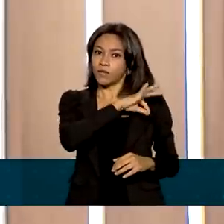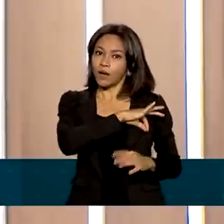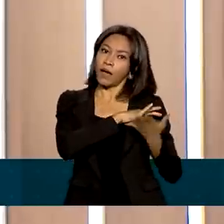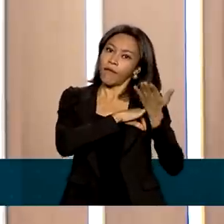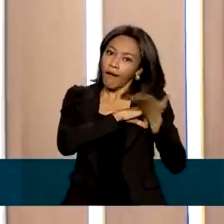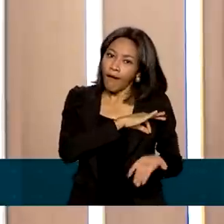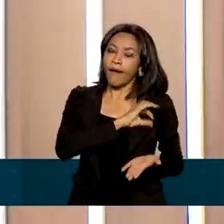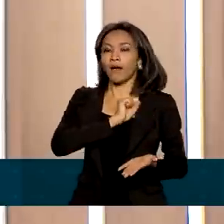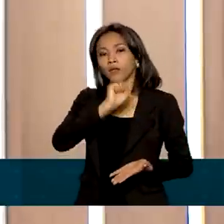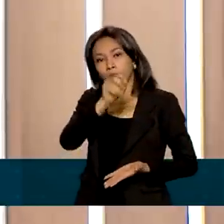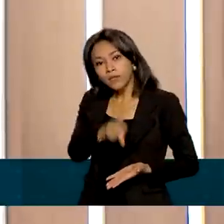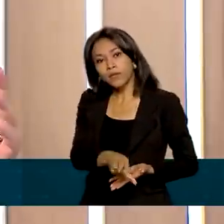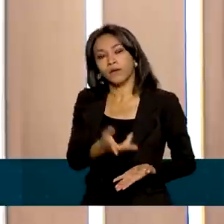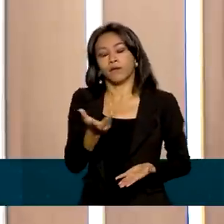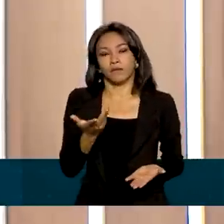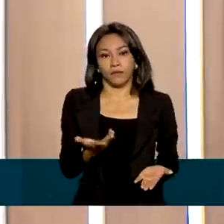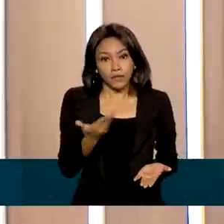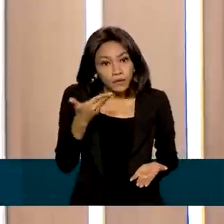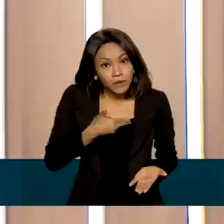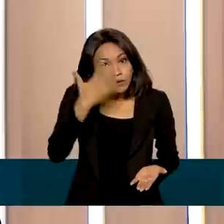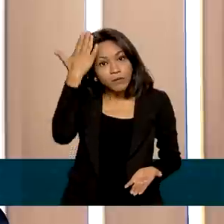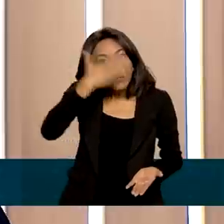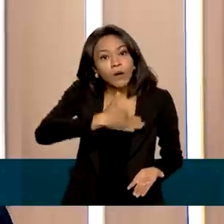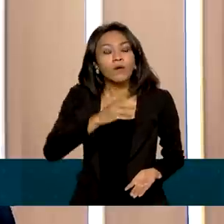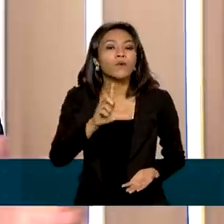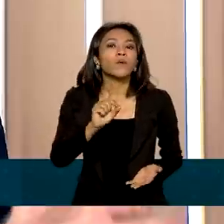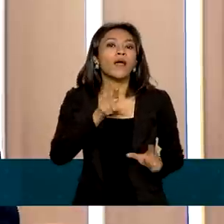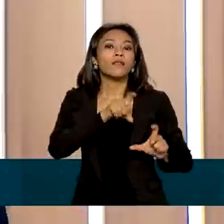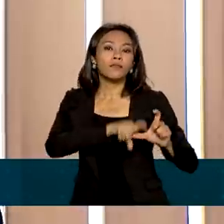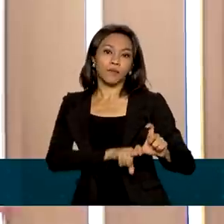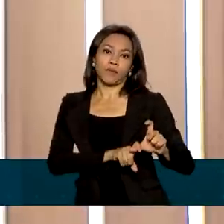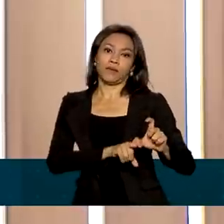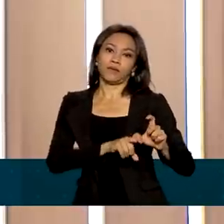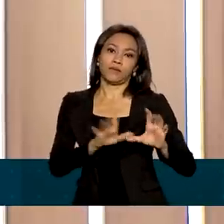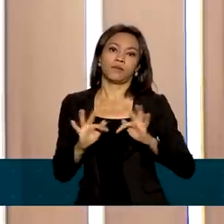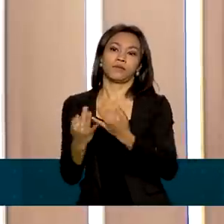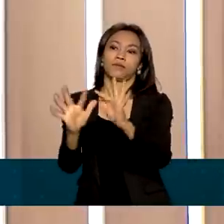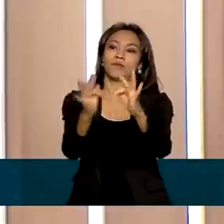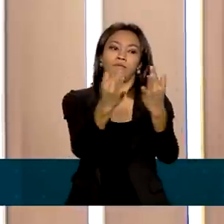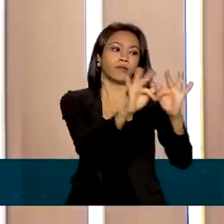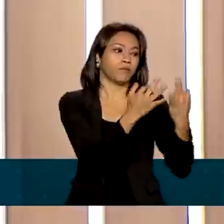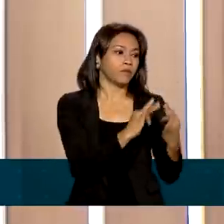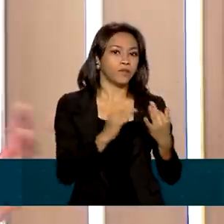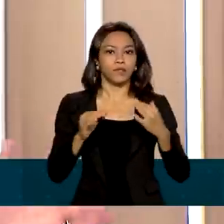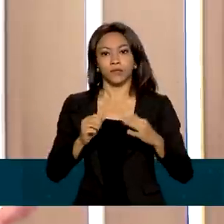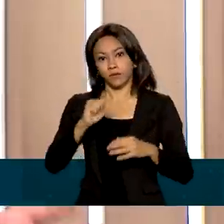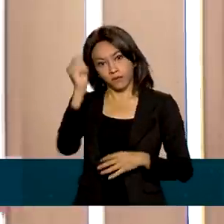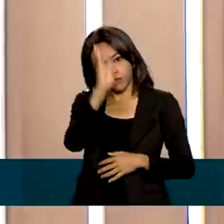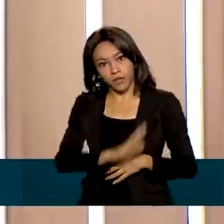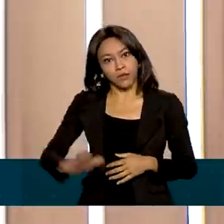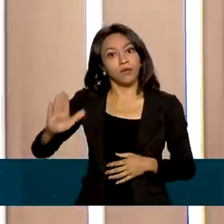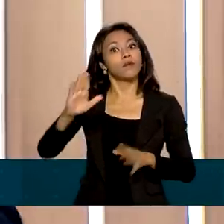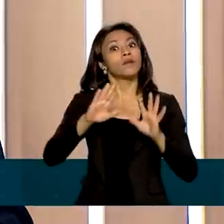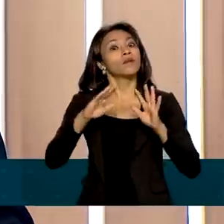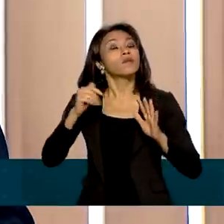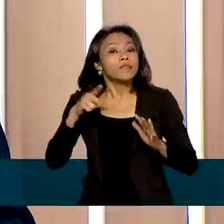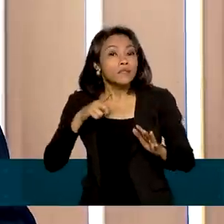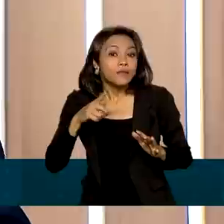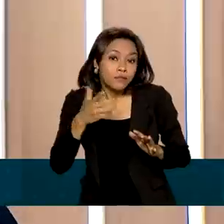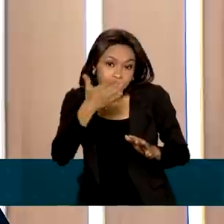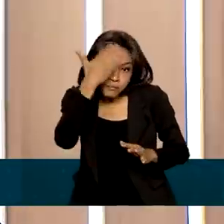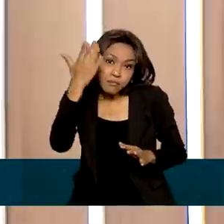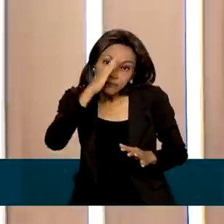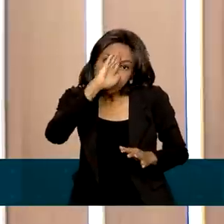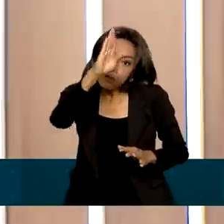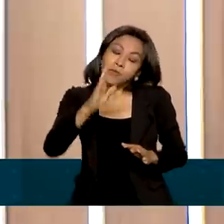do aposentado é isso mostra então a dependência que usuários brasileiros pensamento lados de baixa renda tendo aposentado